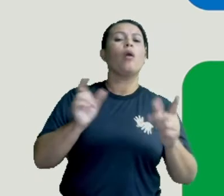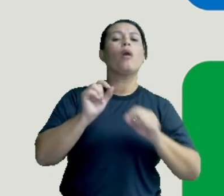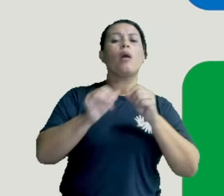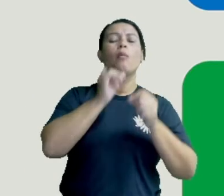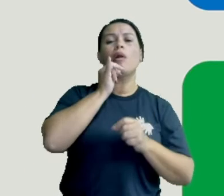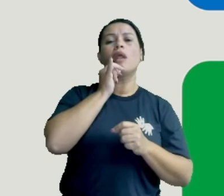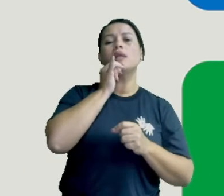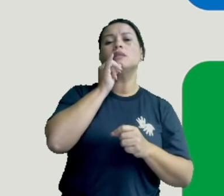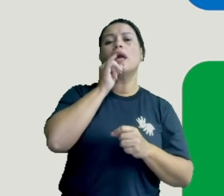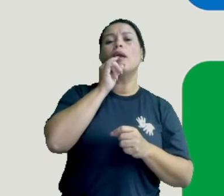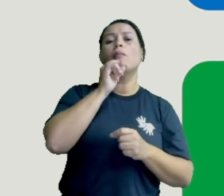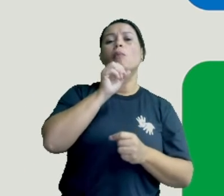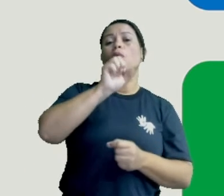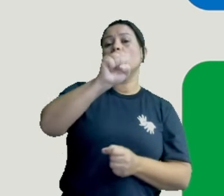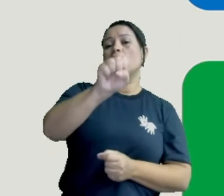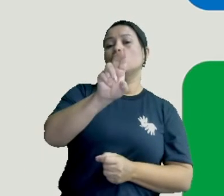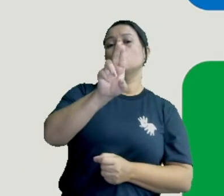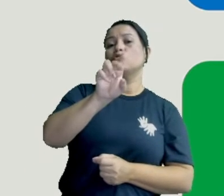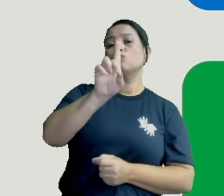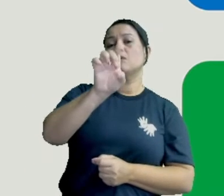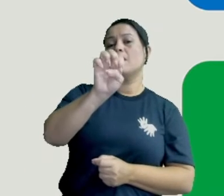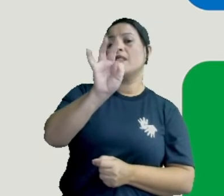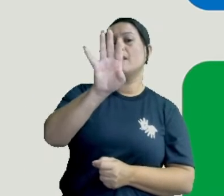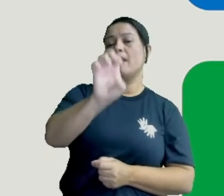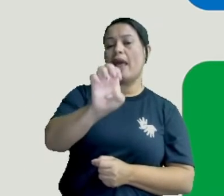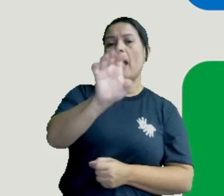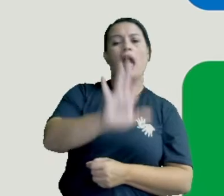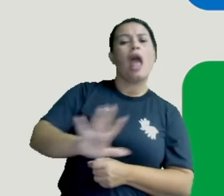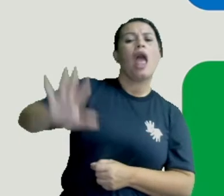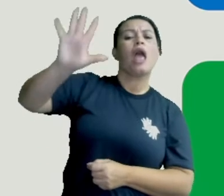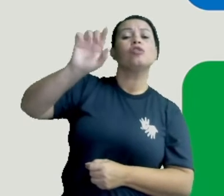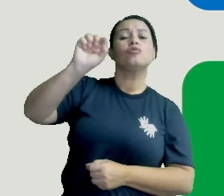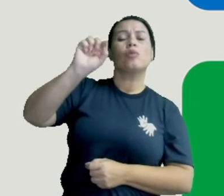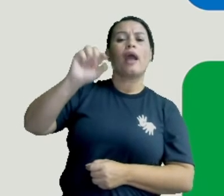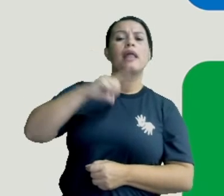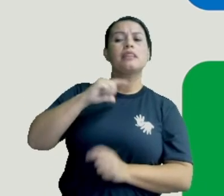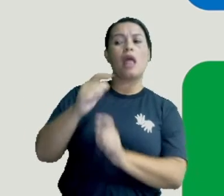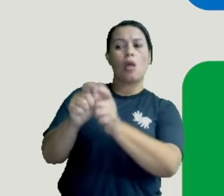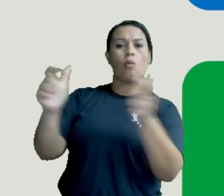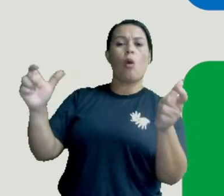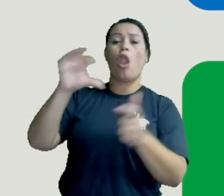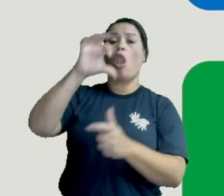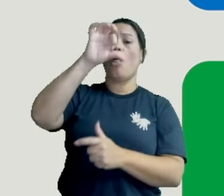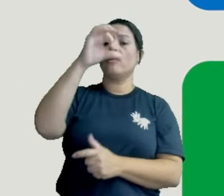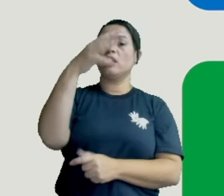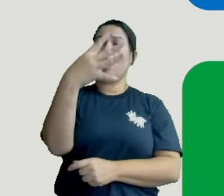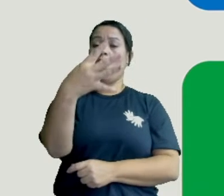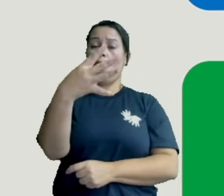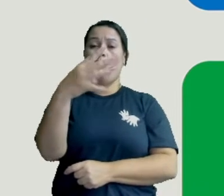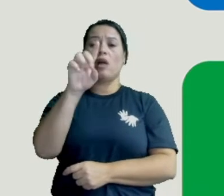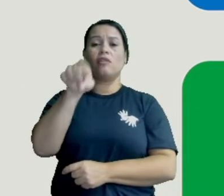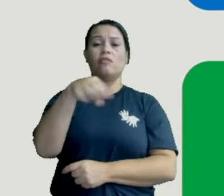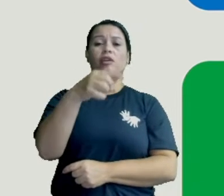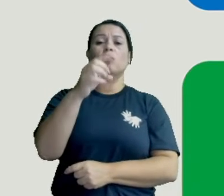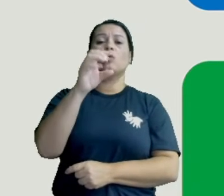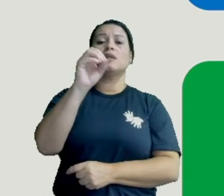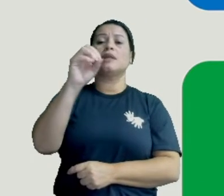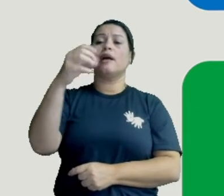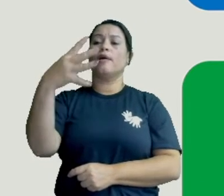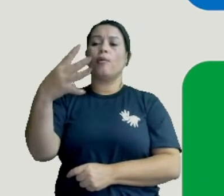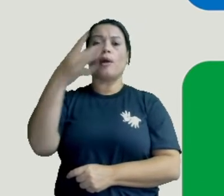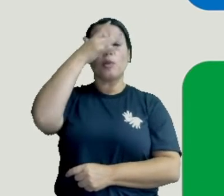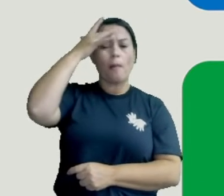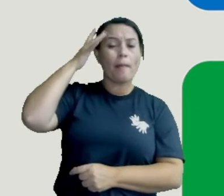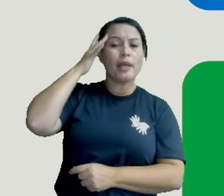por exemplo, na região sudeste, com dados de 2017, a densidade demográfica é de 94,04 habitantes por